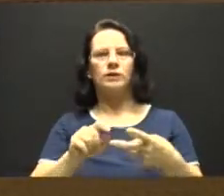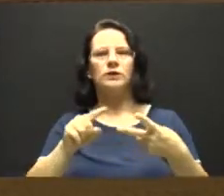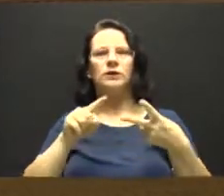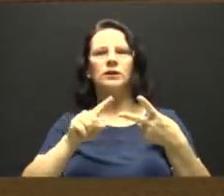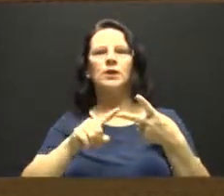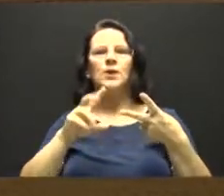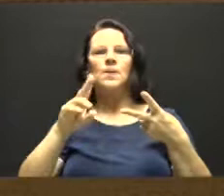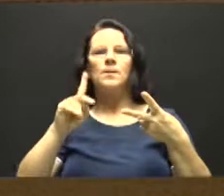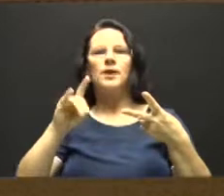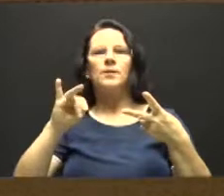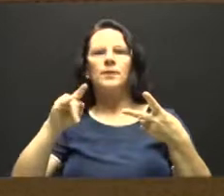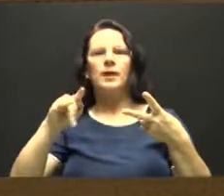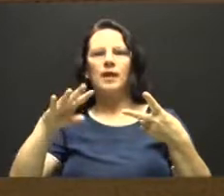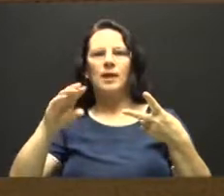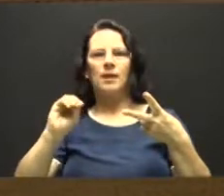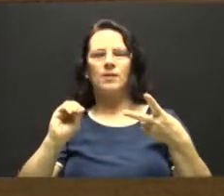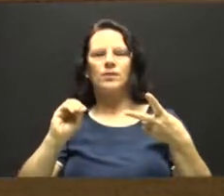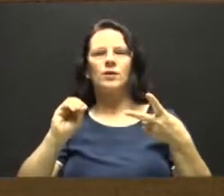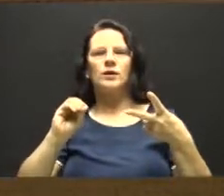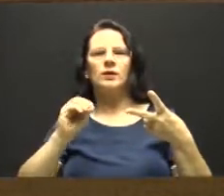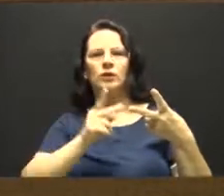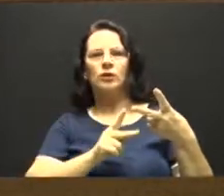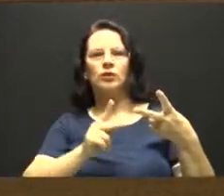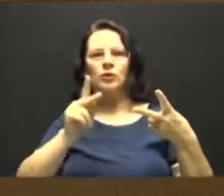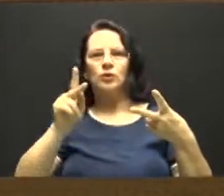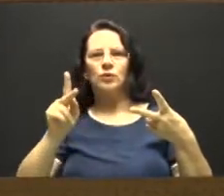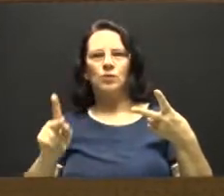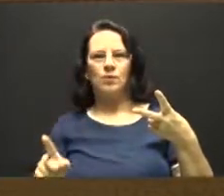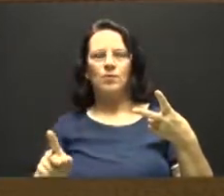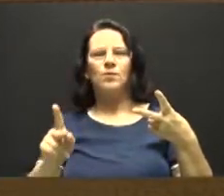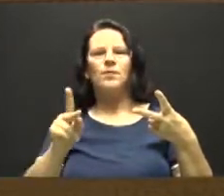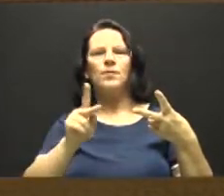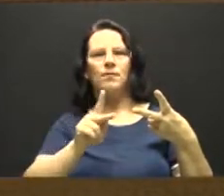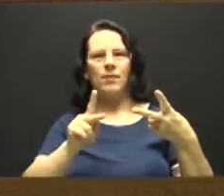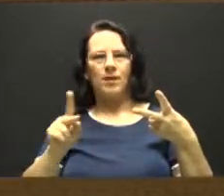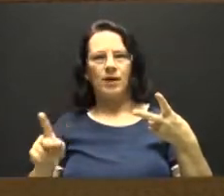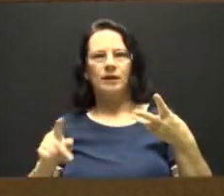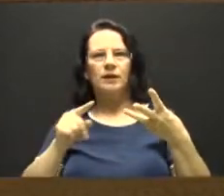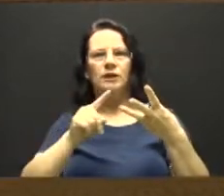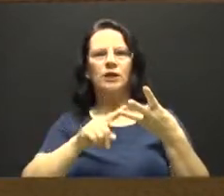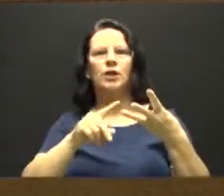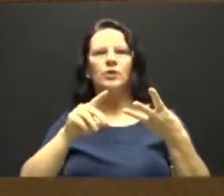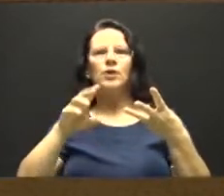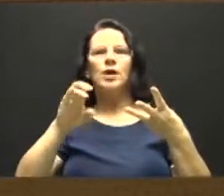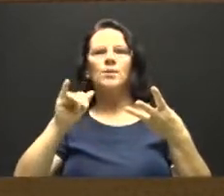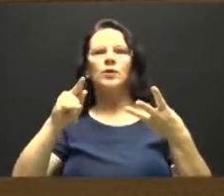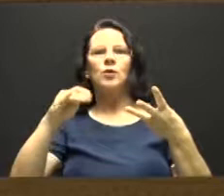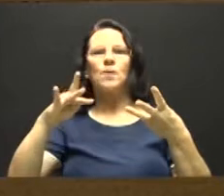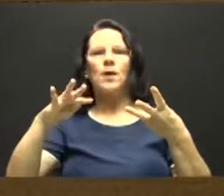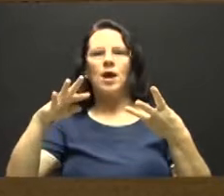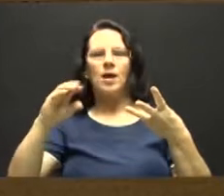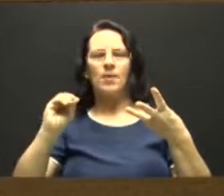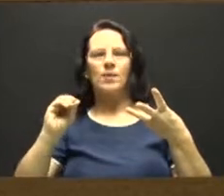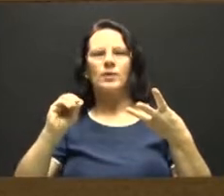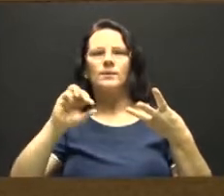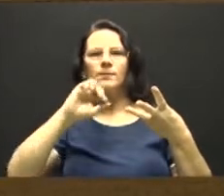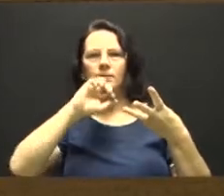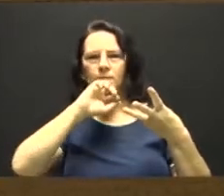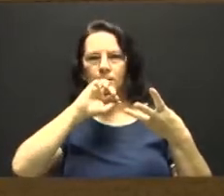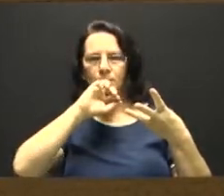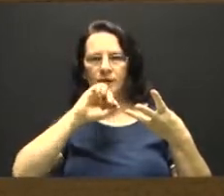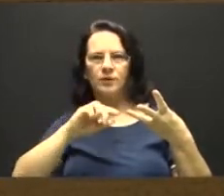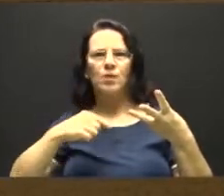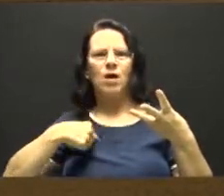presbiterado que é o sacerdote o padre e depois do episcopado que o bicho eu sou um diácono